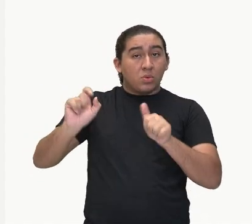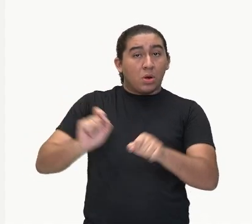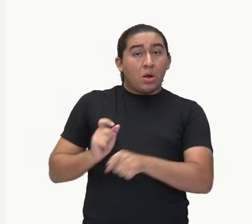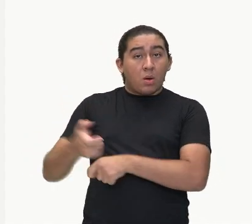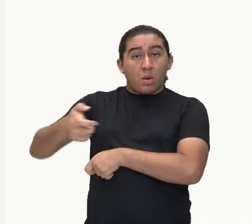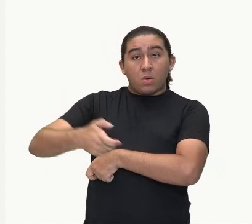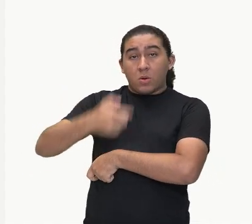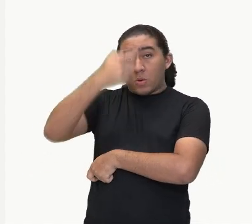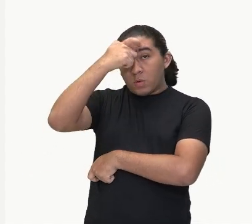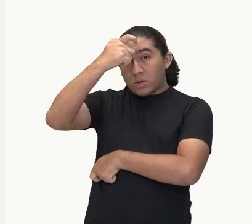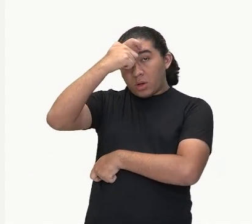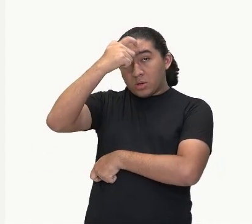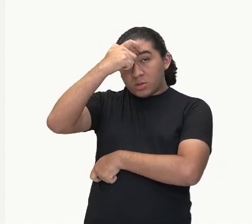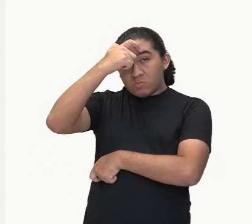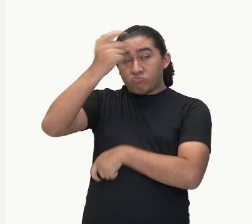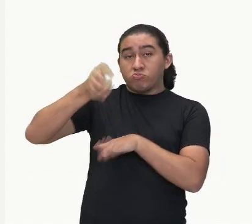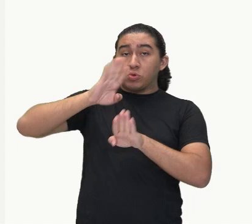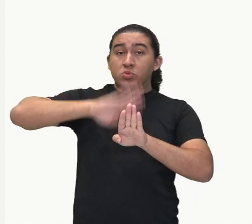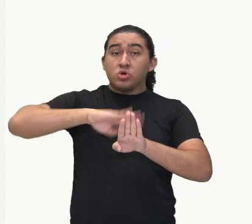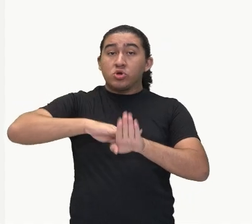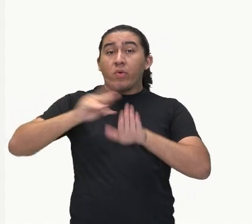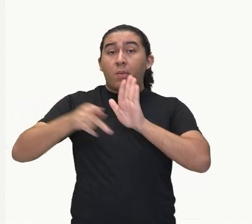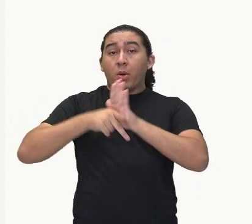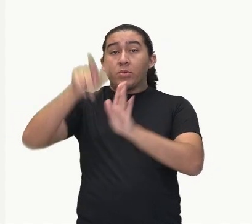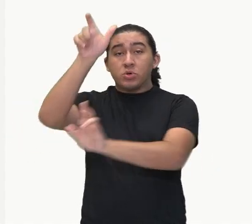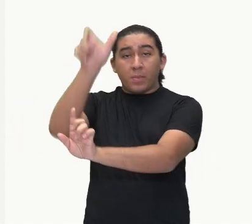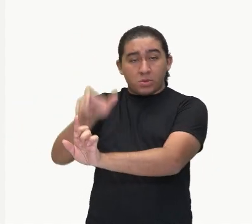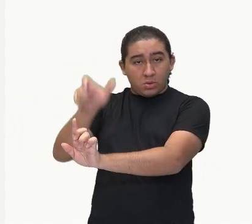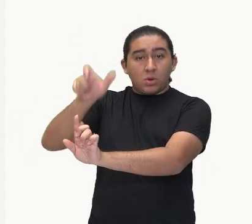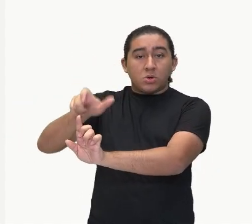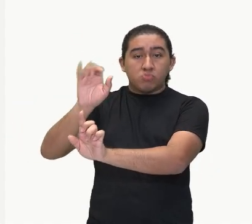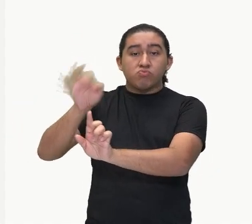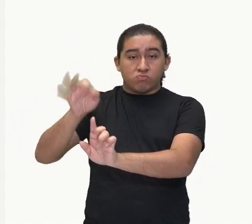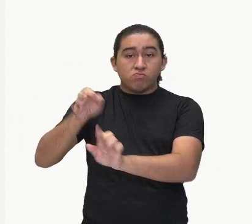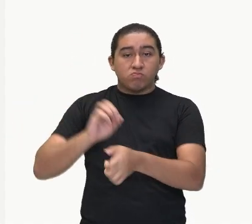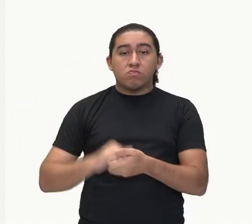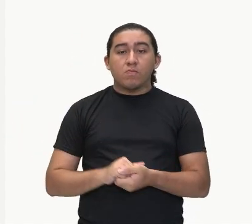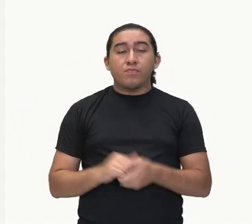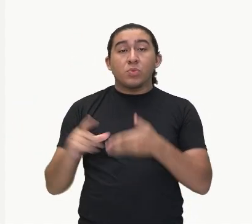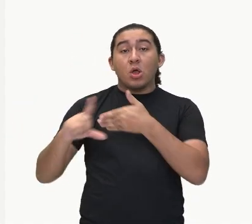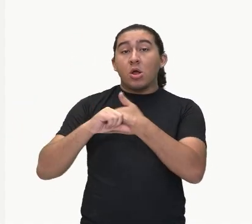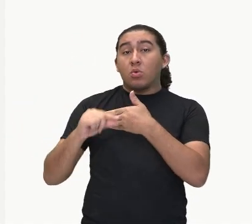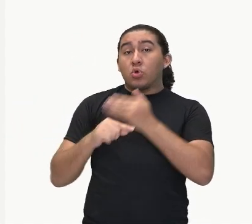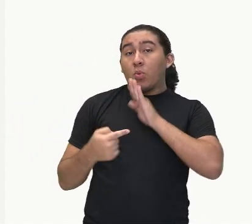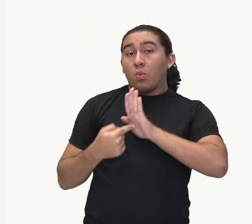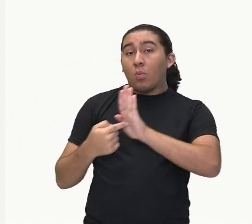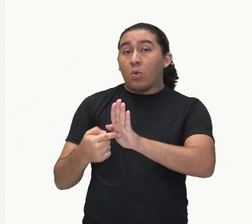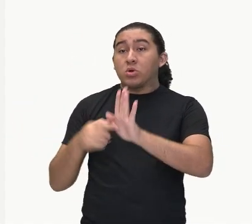as análises subjetivas da personagem. Então, o autor vai